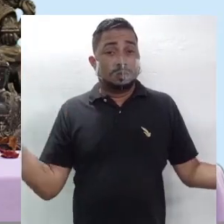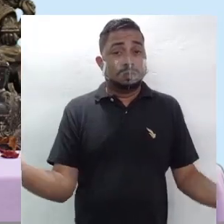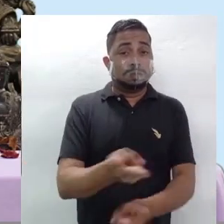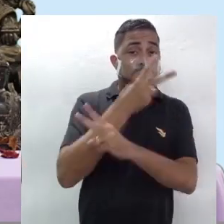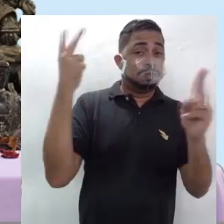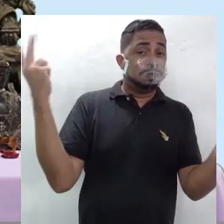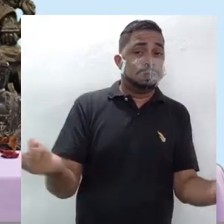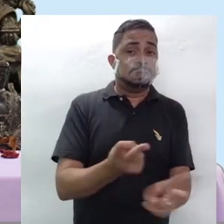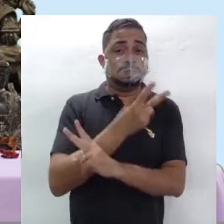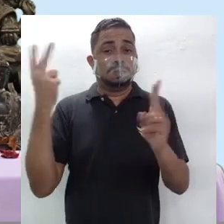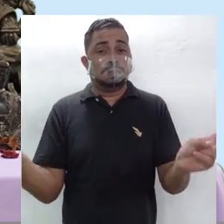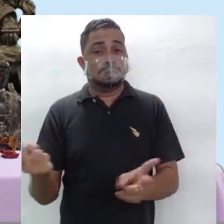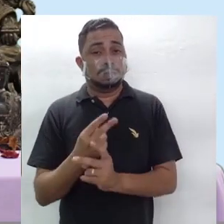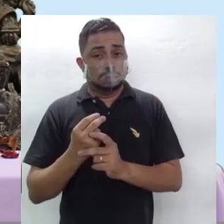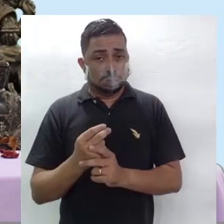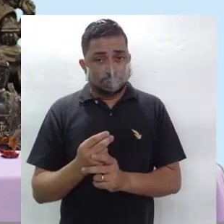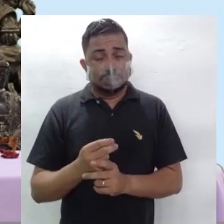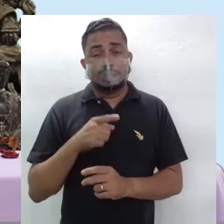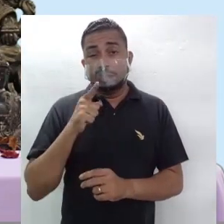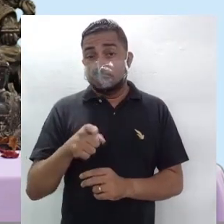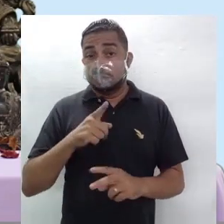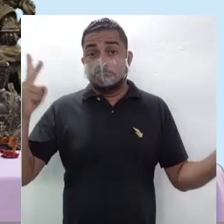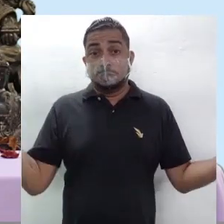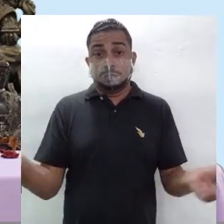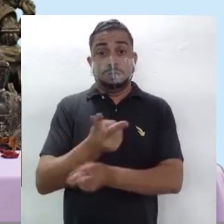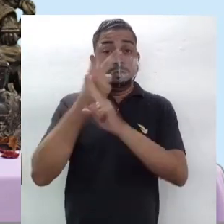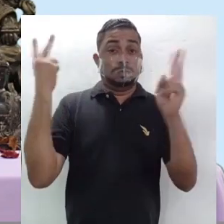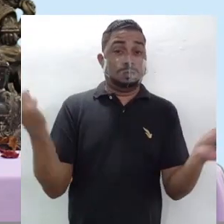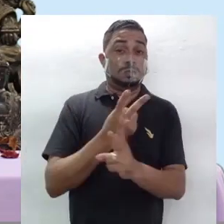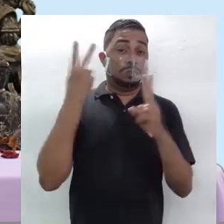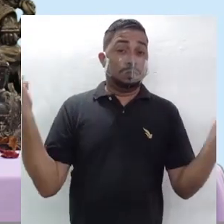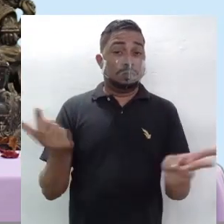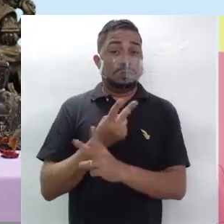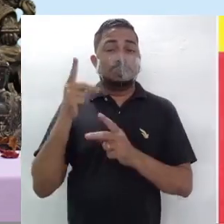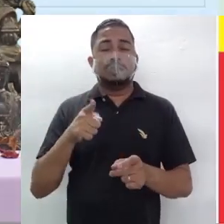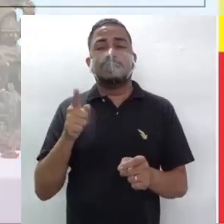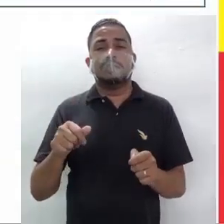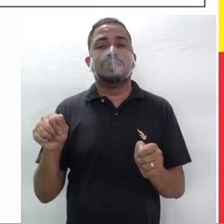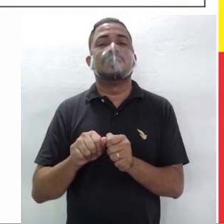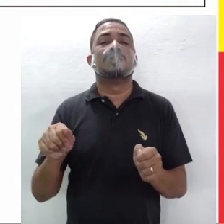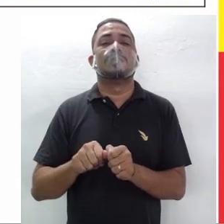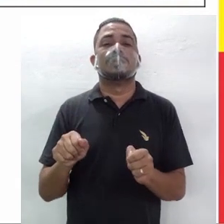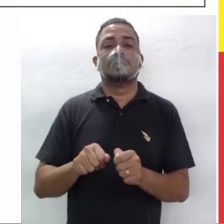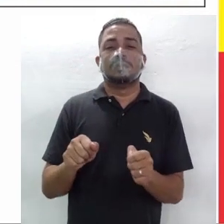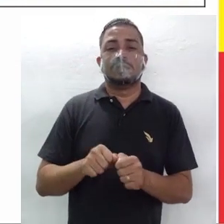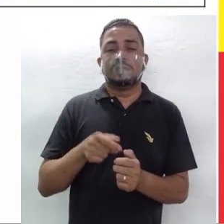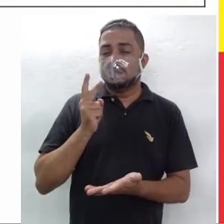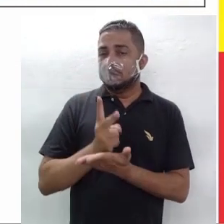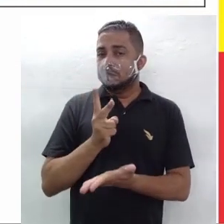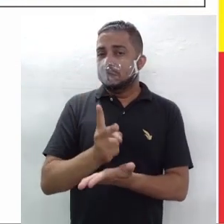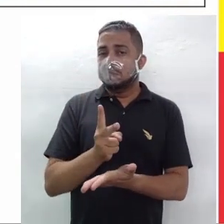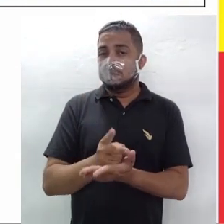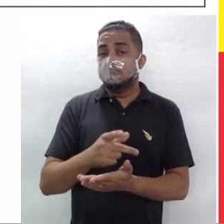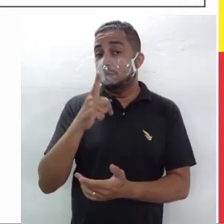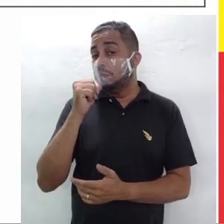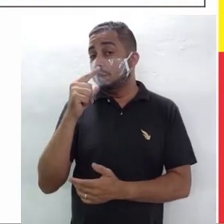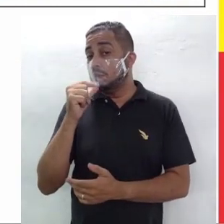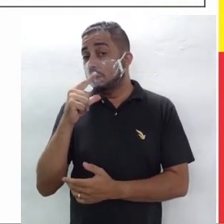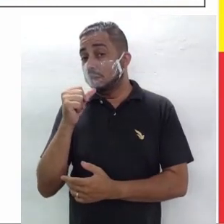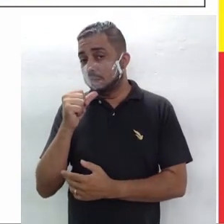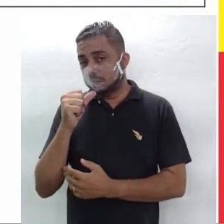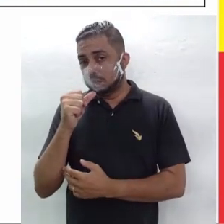e tufões. Os furacões, na realidade, eles são formados sempre nas águas